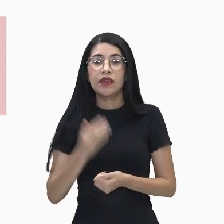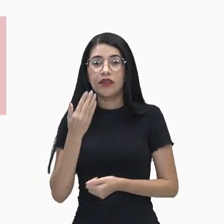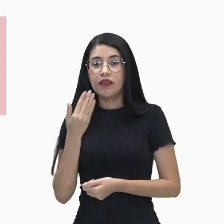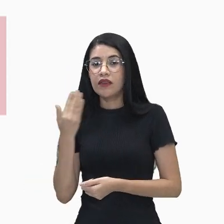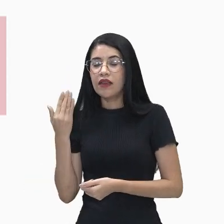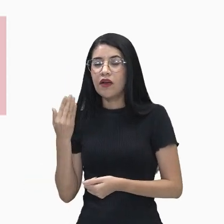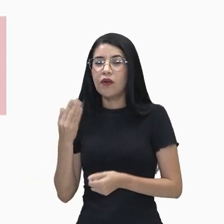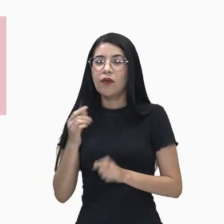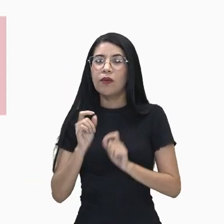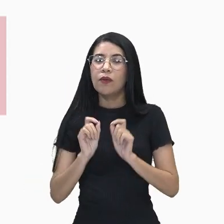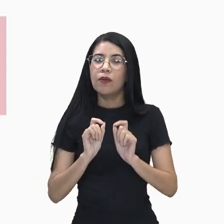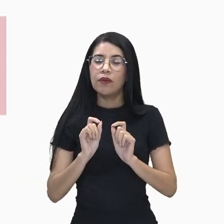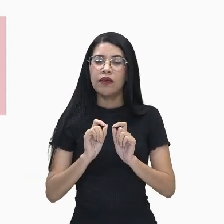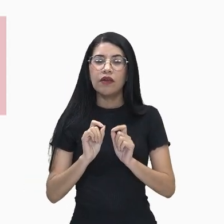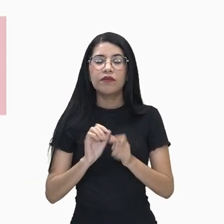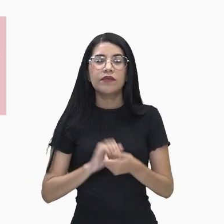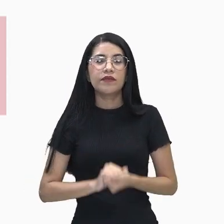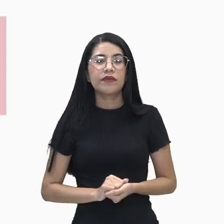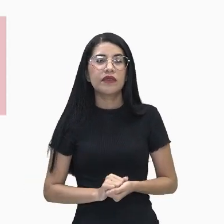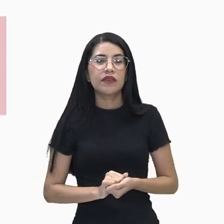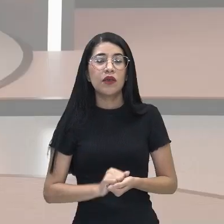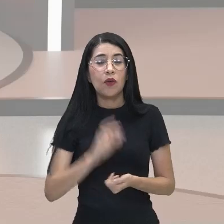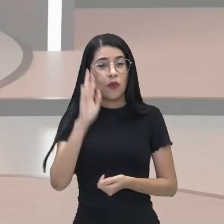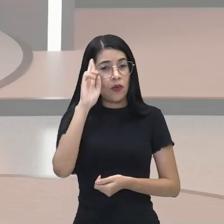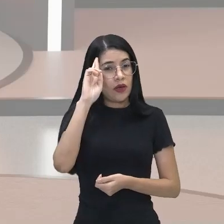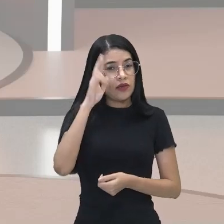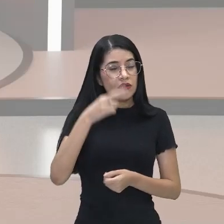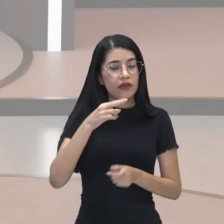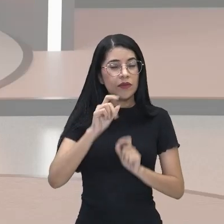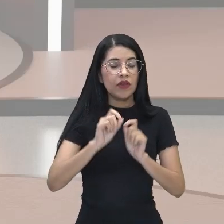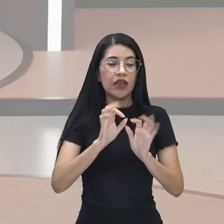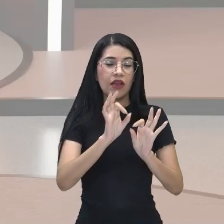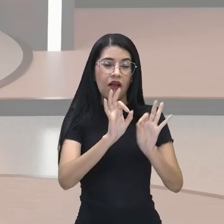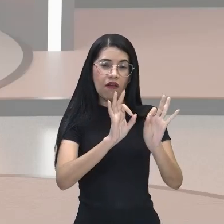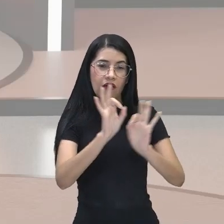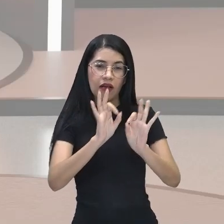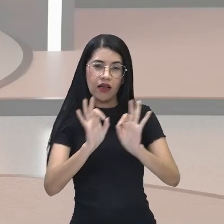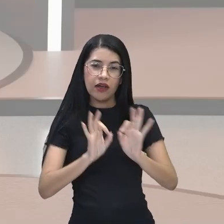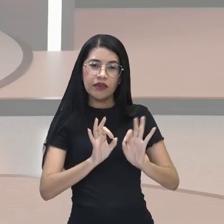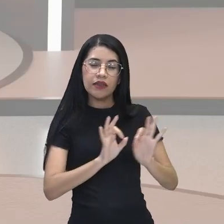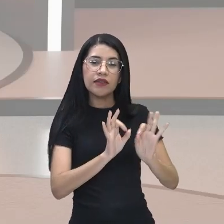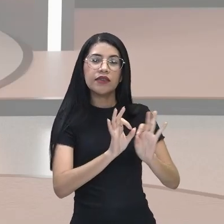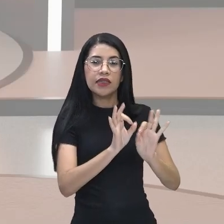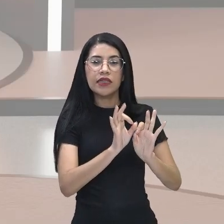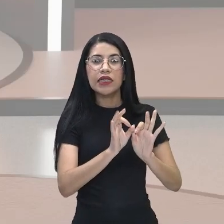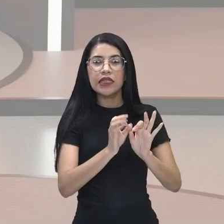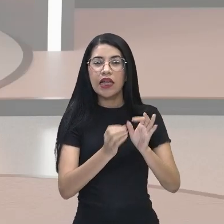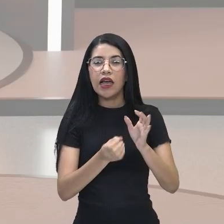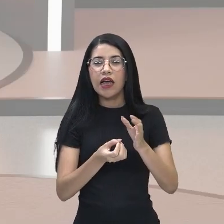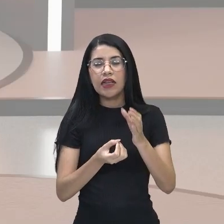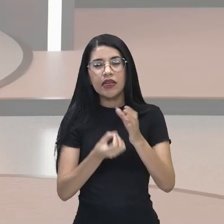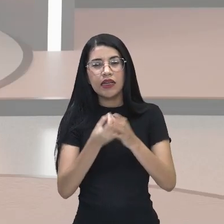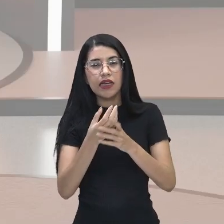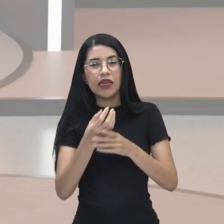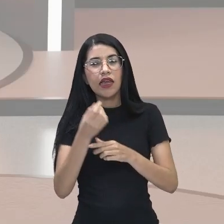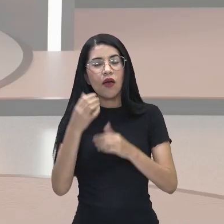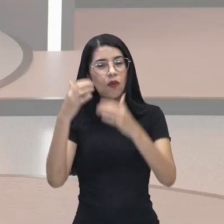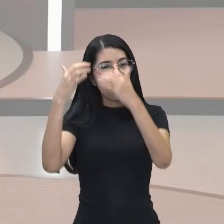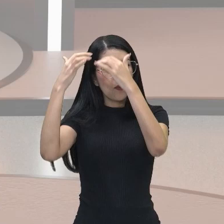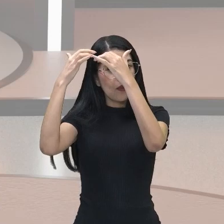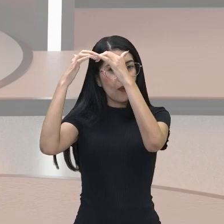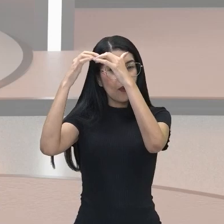aquela ideia, né? O racionalismo, ele organiza, forma o conhecimento inteligível, é o quê?